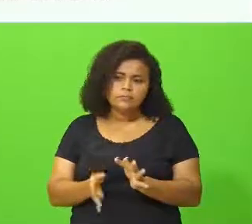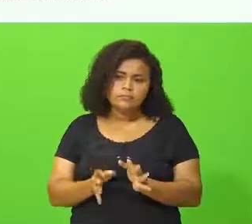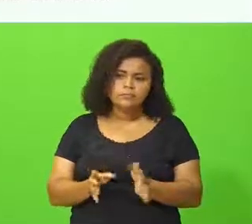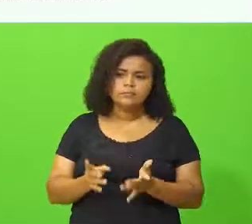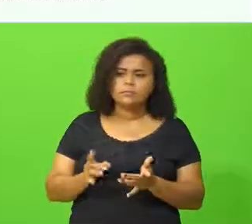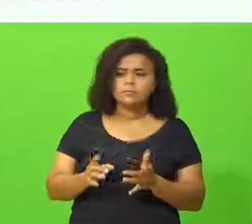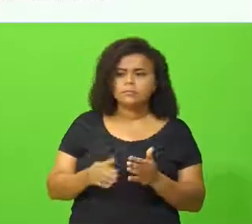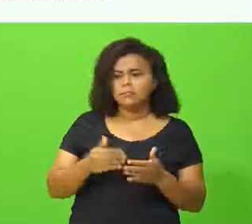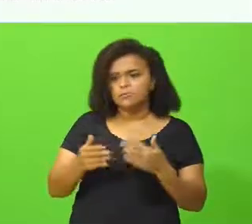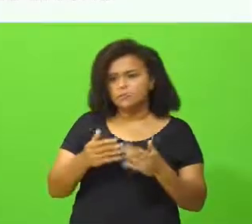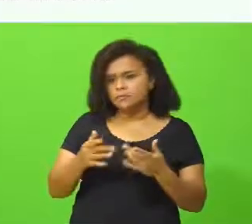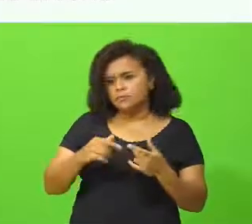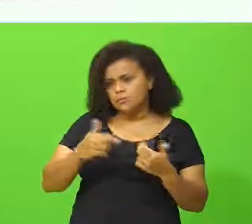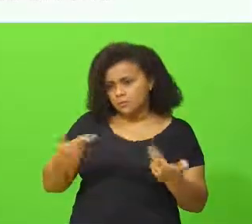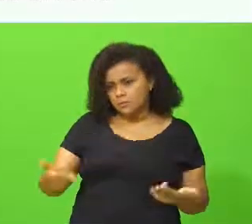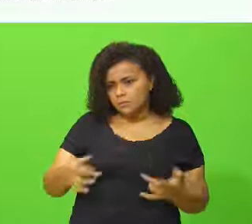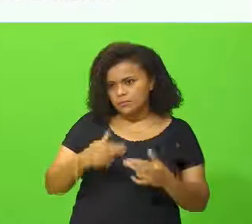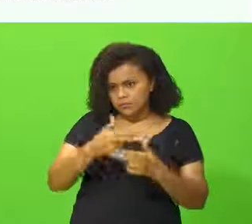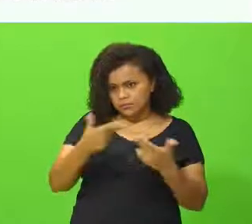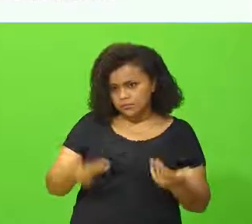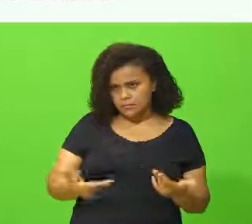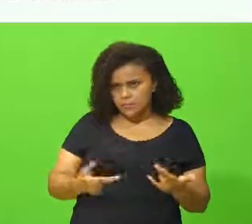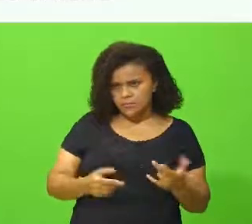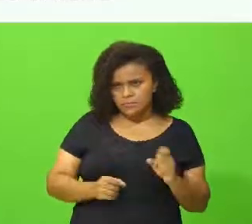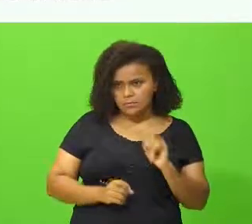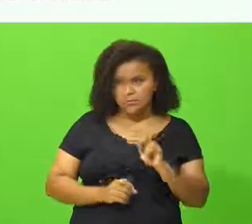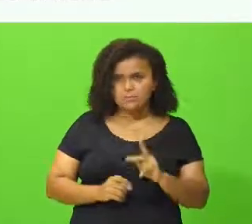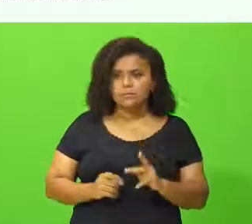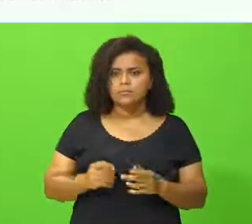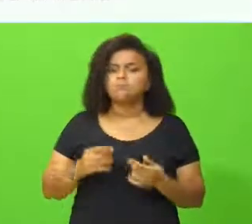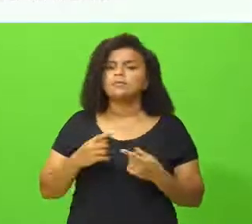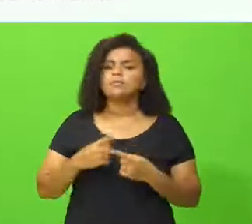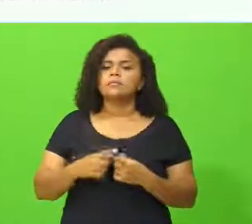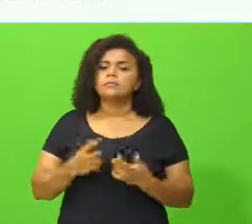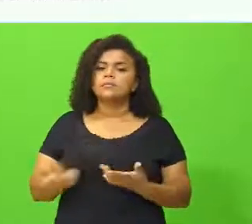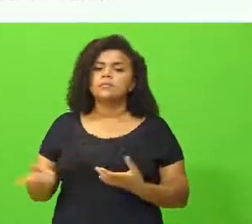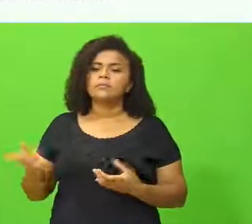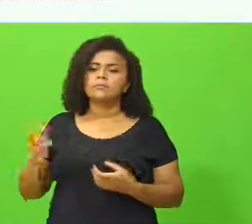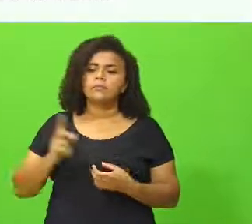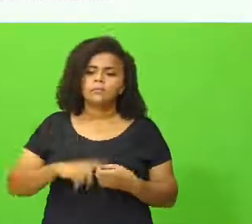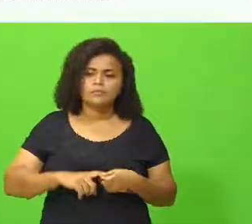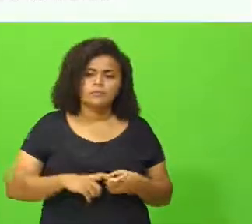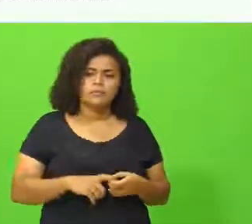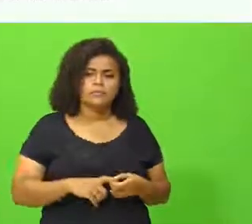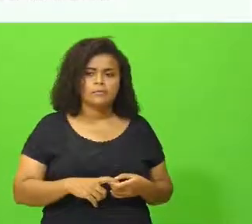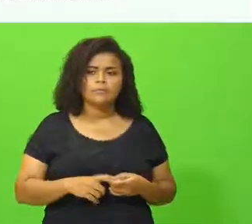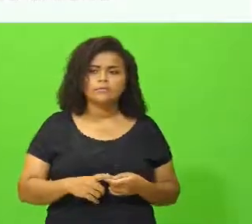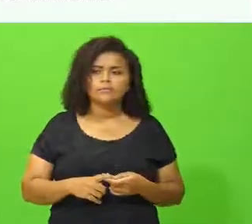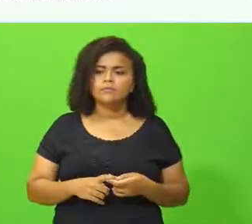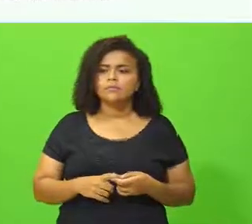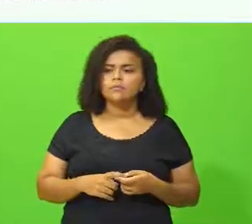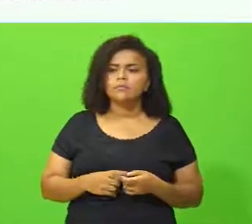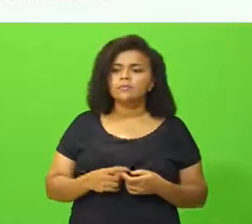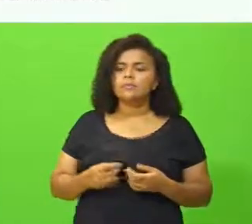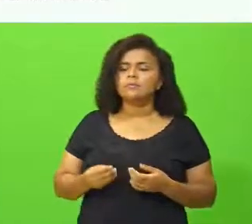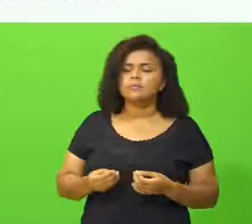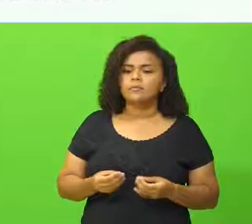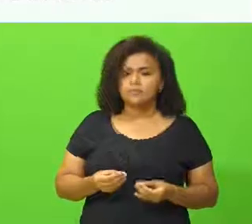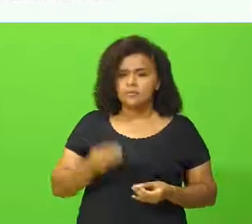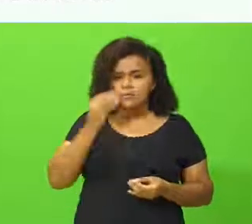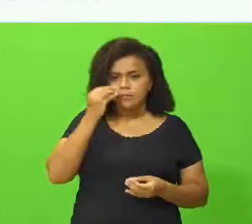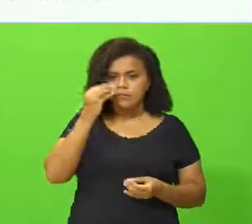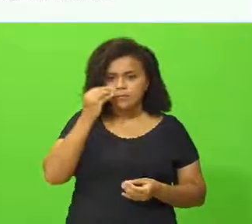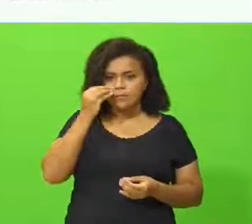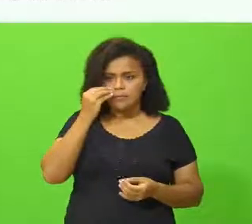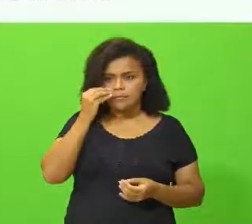por outros poluentes. Voltando, então, para o nosso material, a gente tem também um